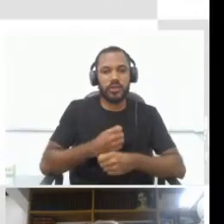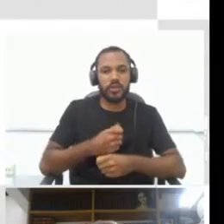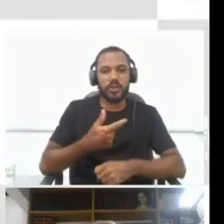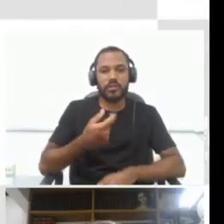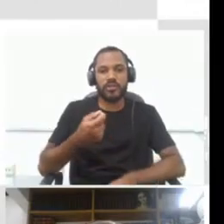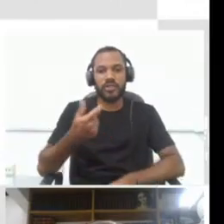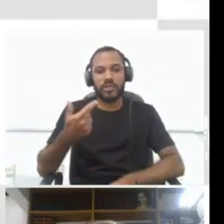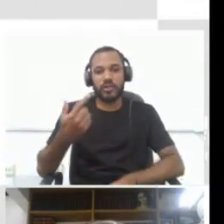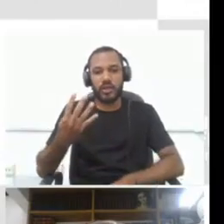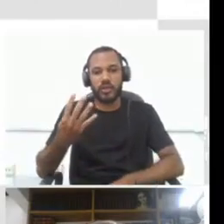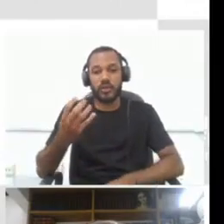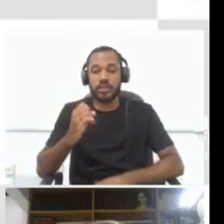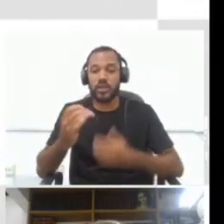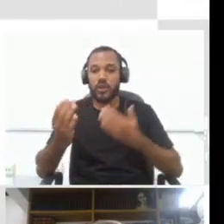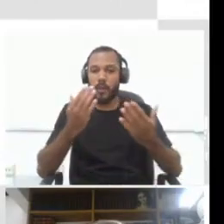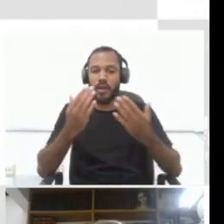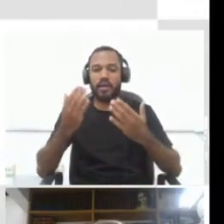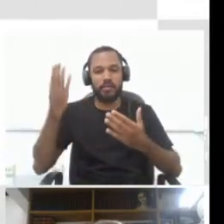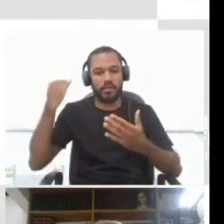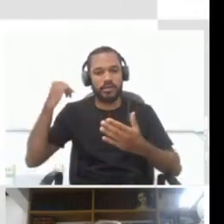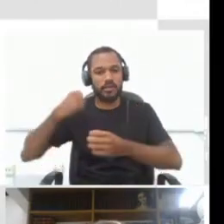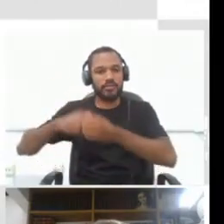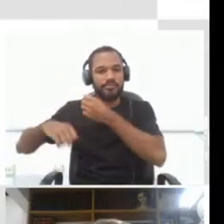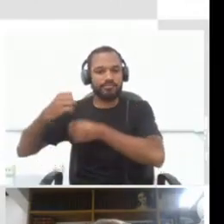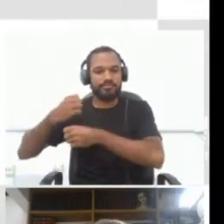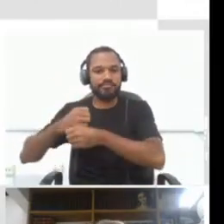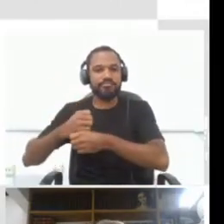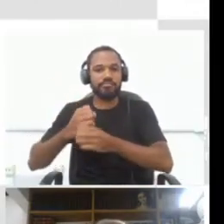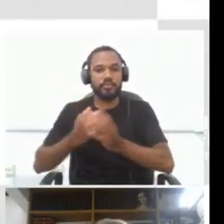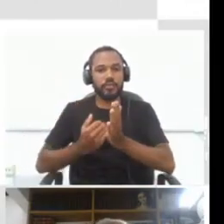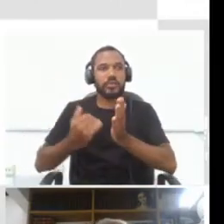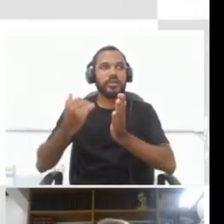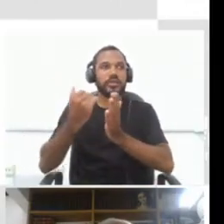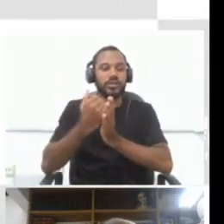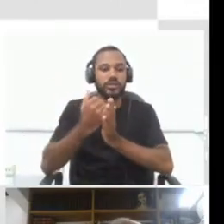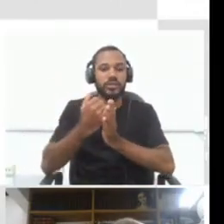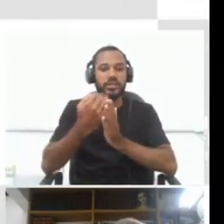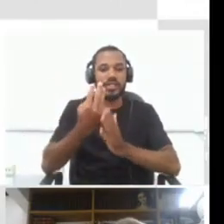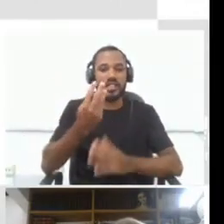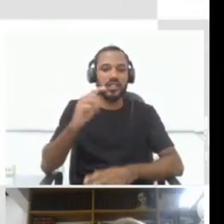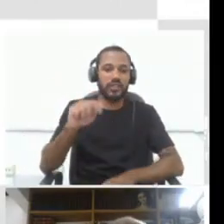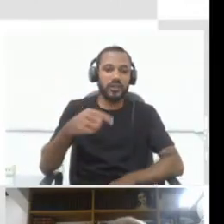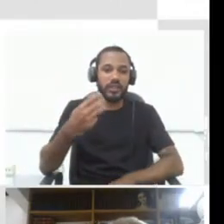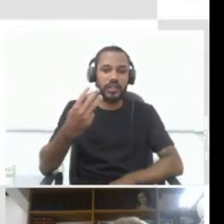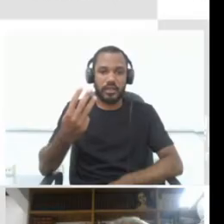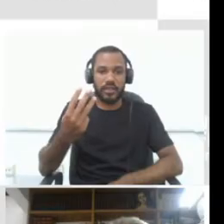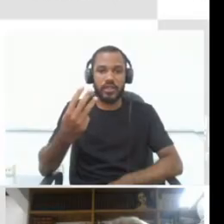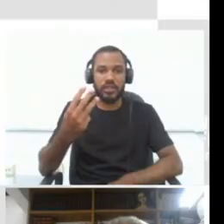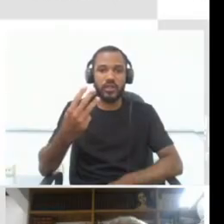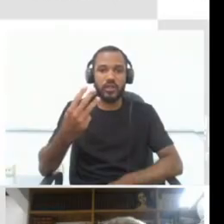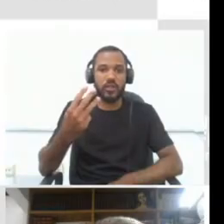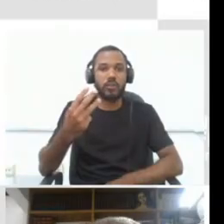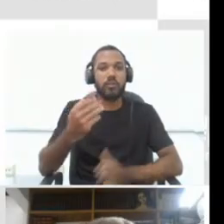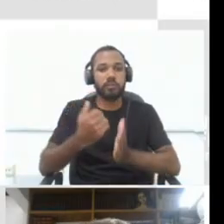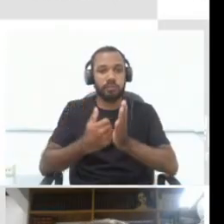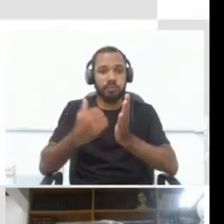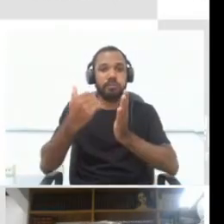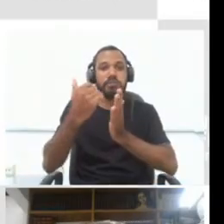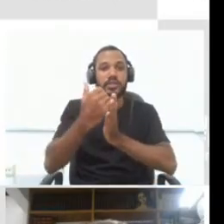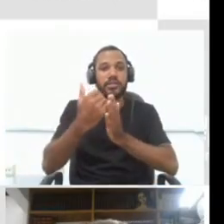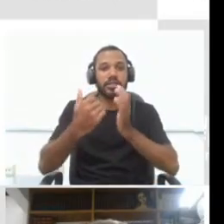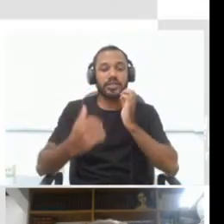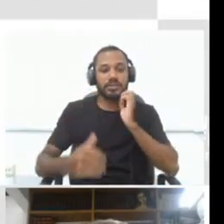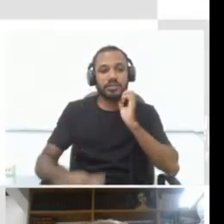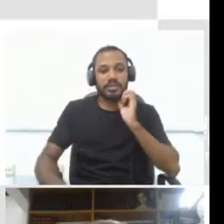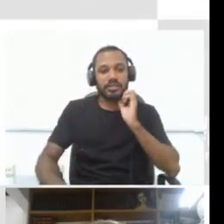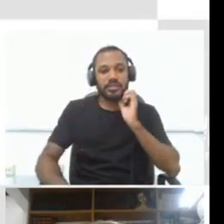2023, não é 2,4, mas é 3,32 partes por milhão em relação a janeiro de 2023. Estamos aumentando de uma